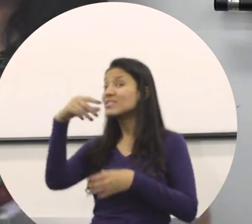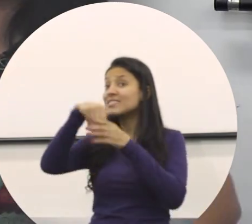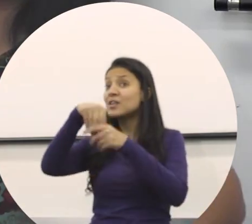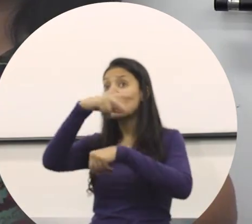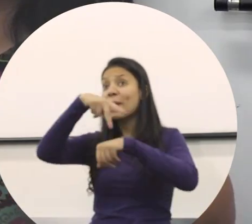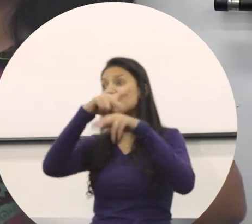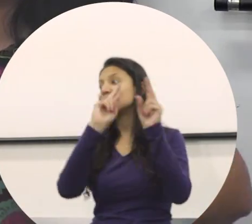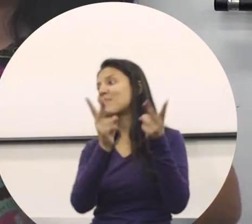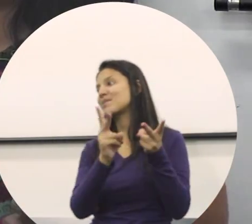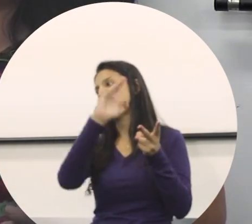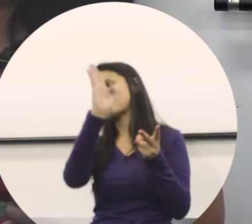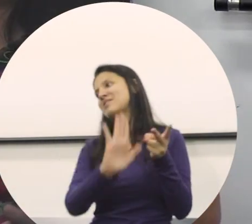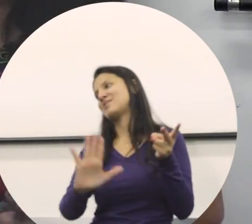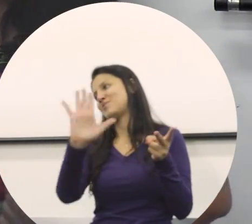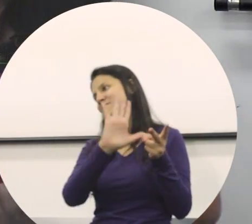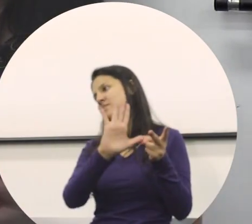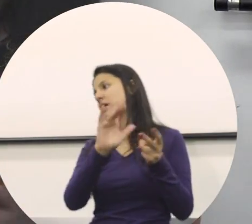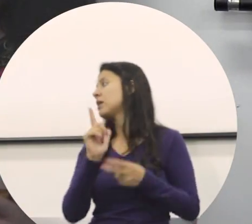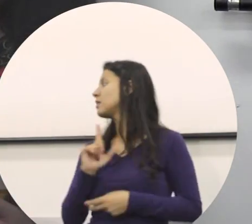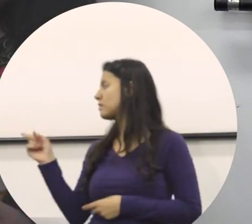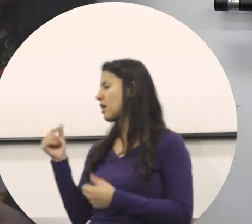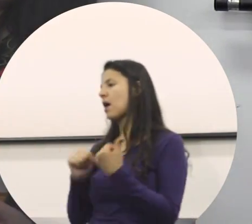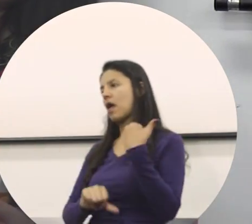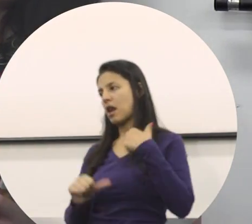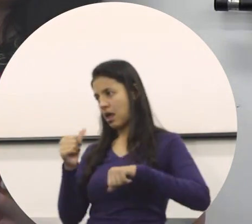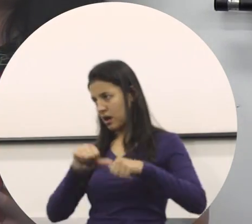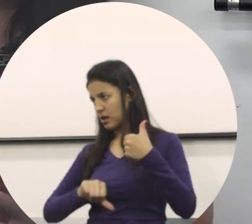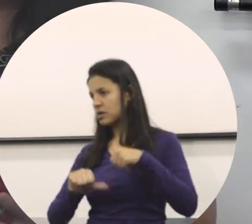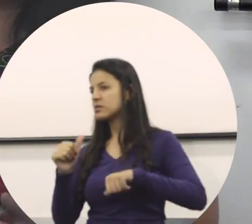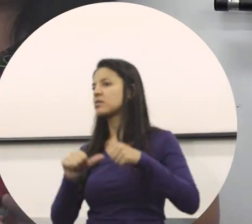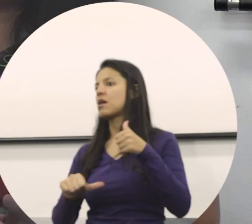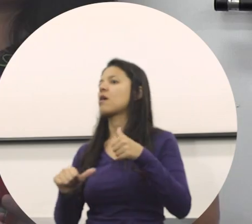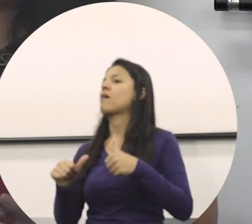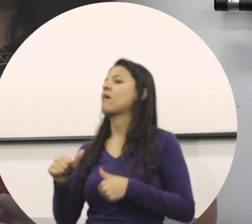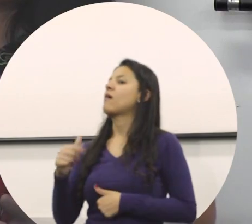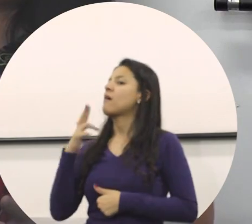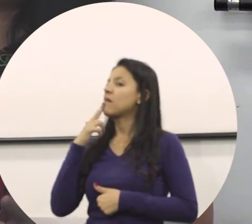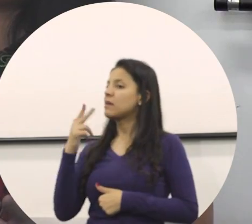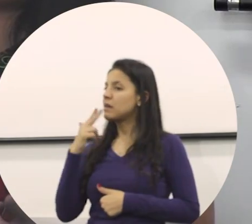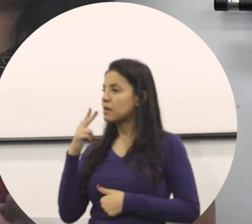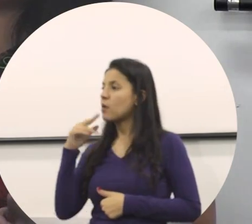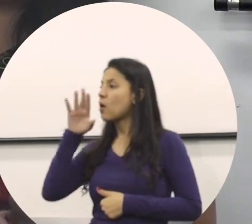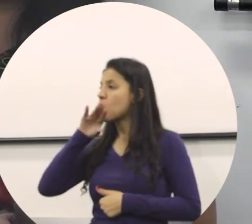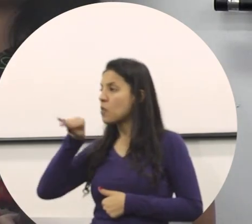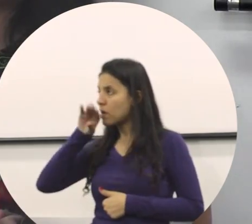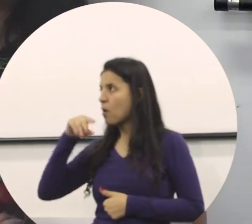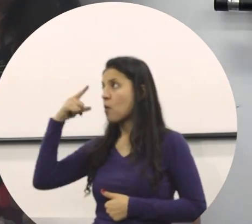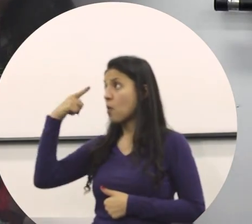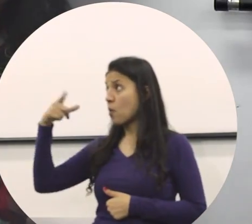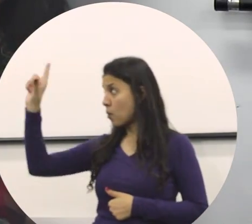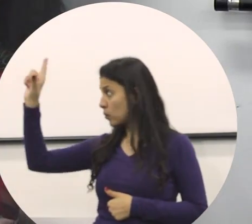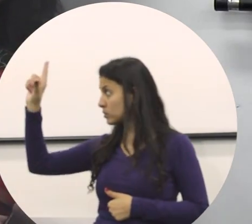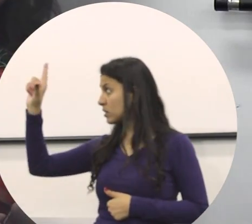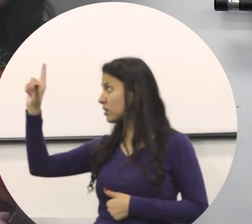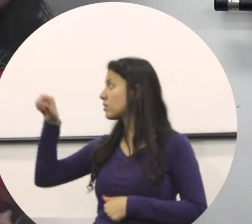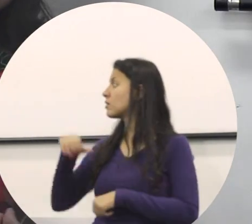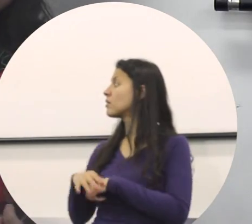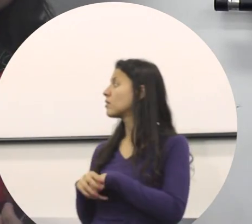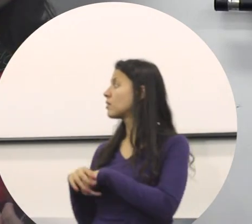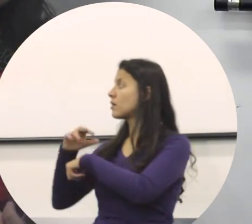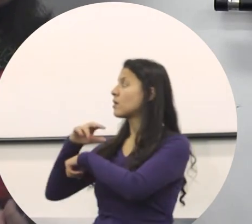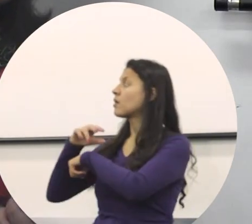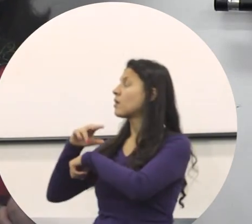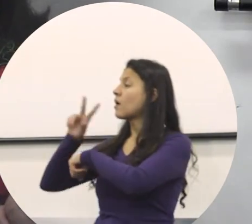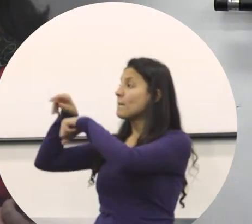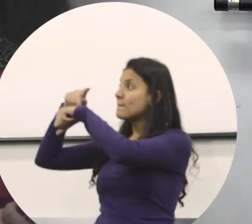né? Aqui existe uma análise, né, de uma língua oral, de outra língua oral, mas de